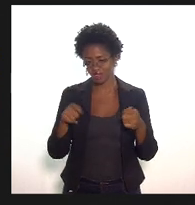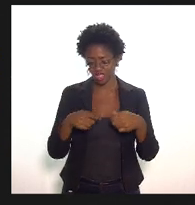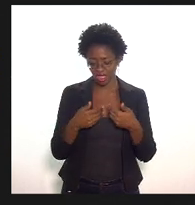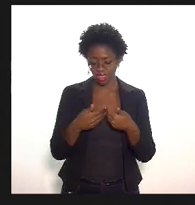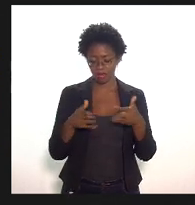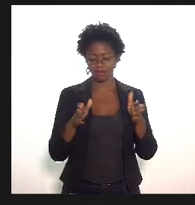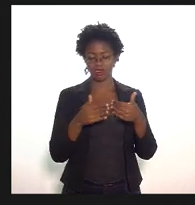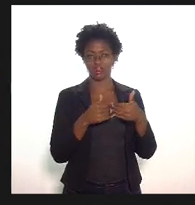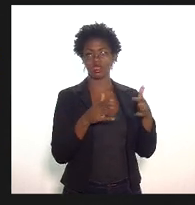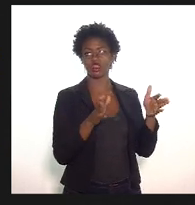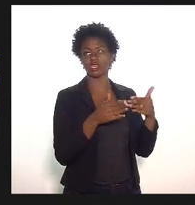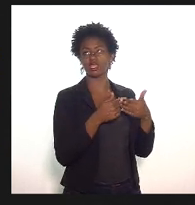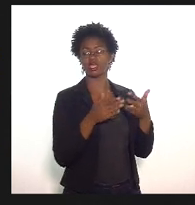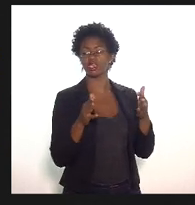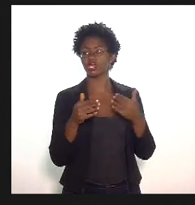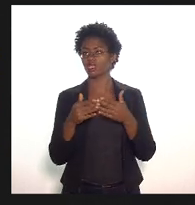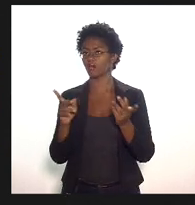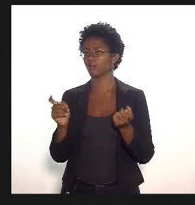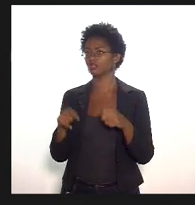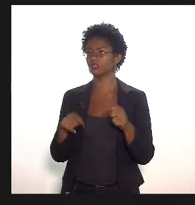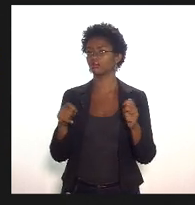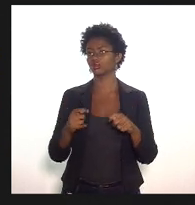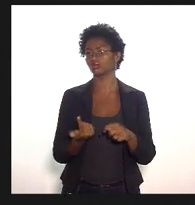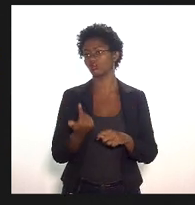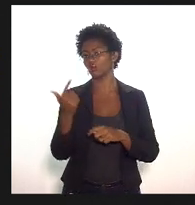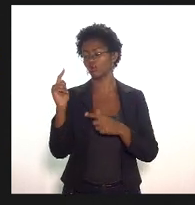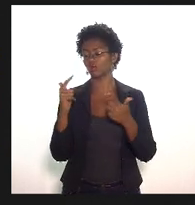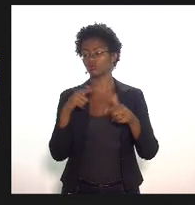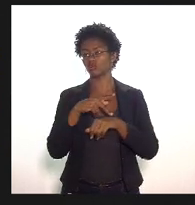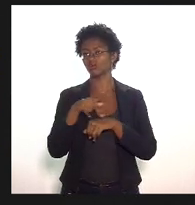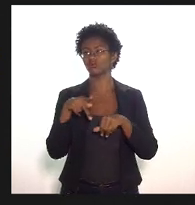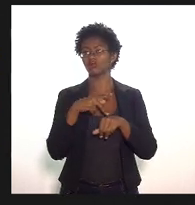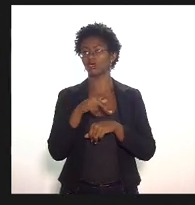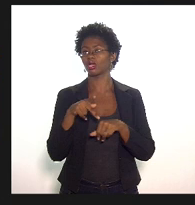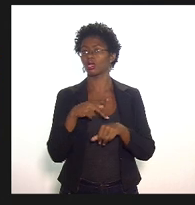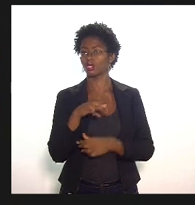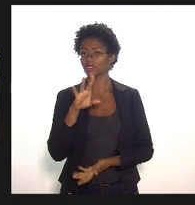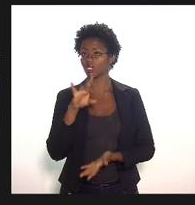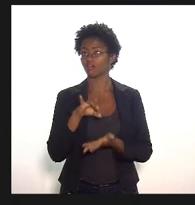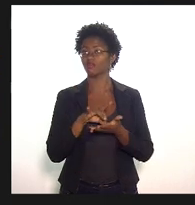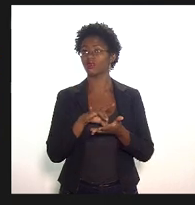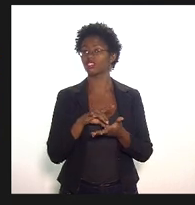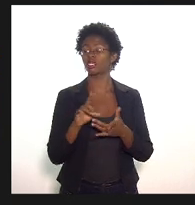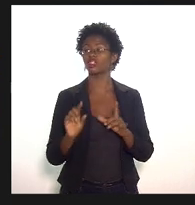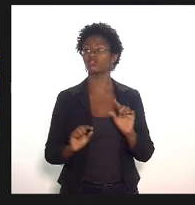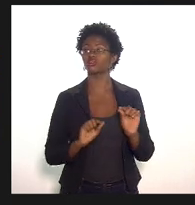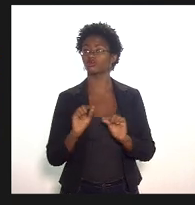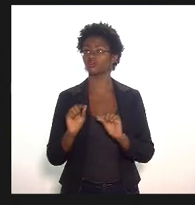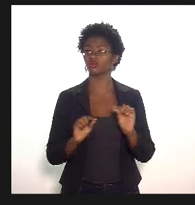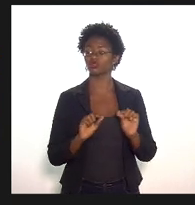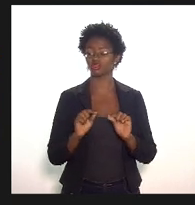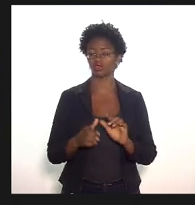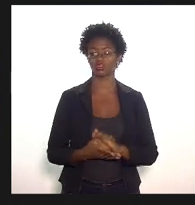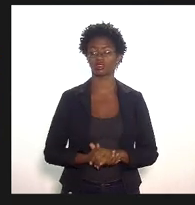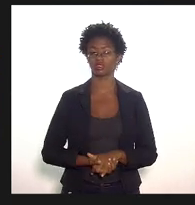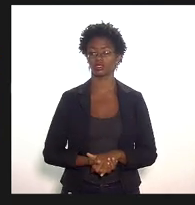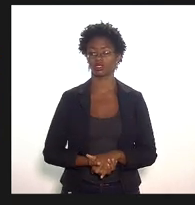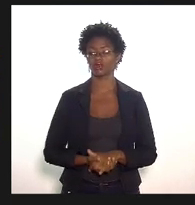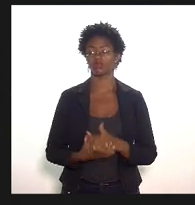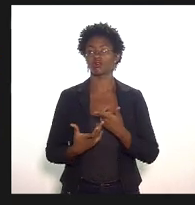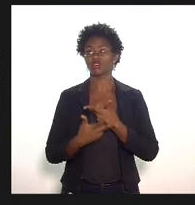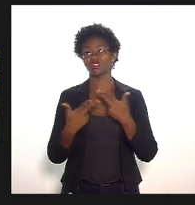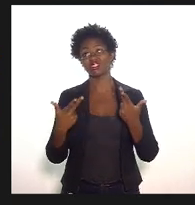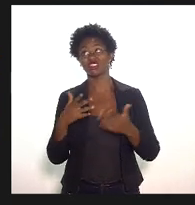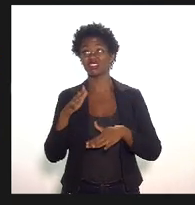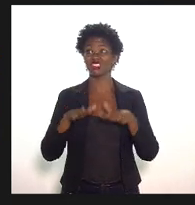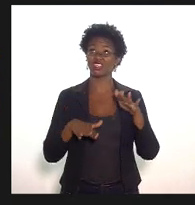de subsidiárias em outros países é, na verdade, um meio que talvez não fosse o mais adequado.